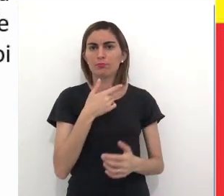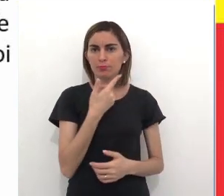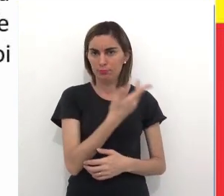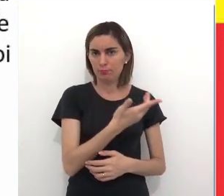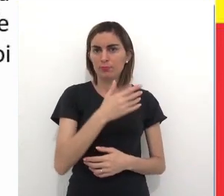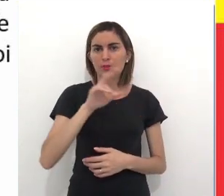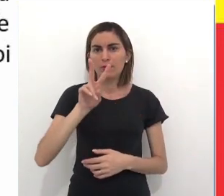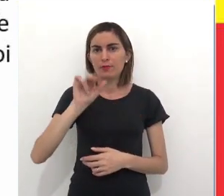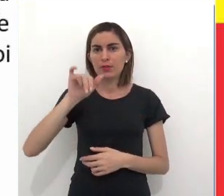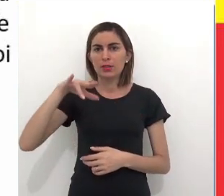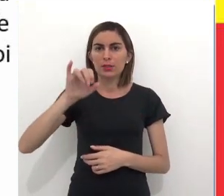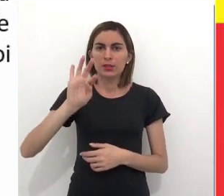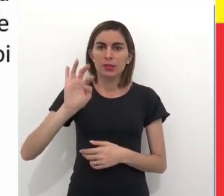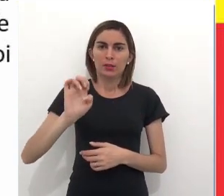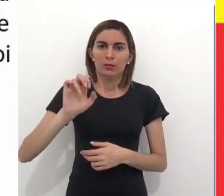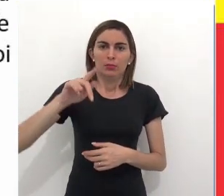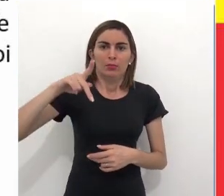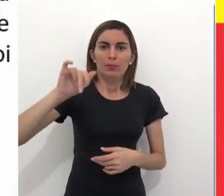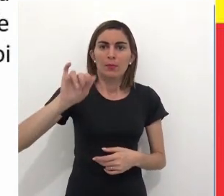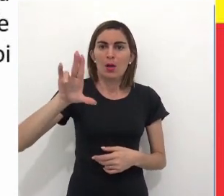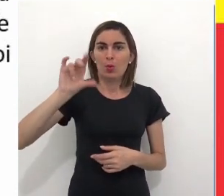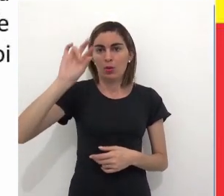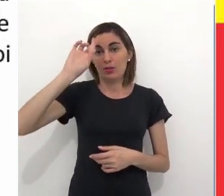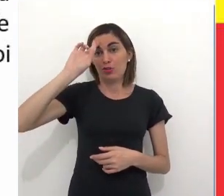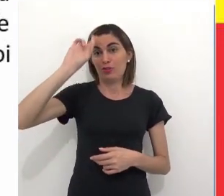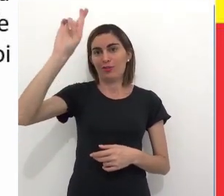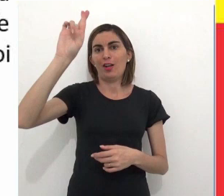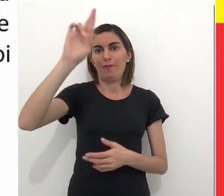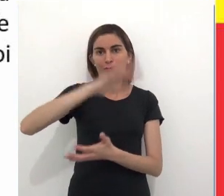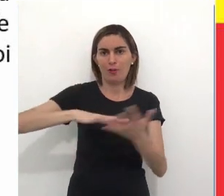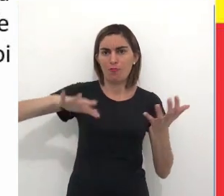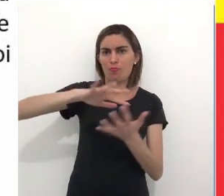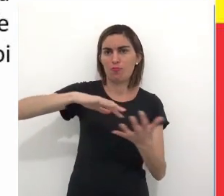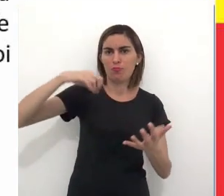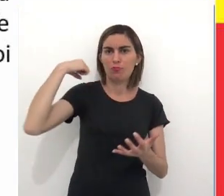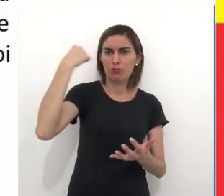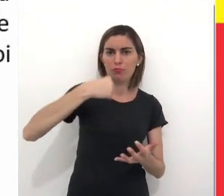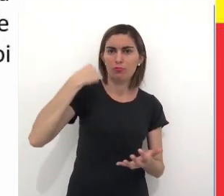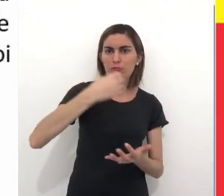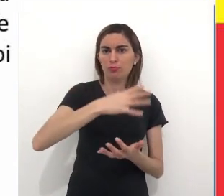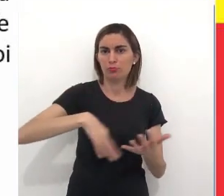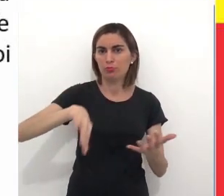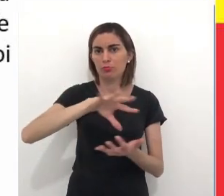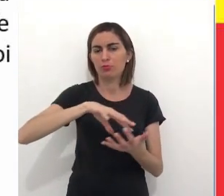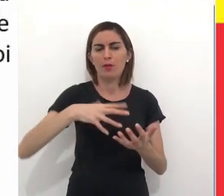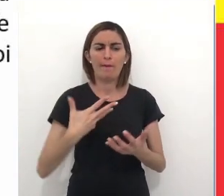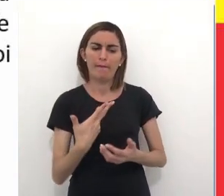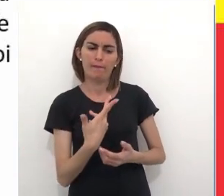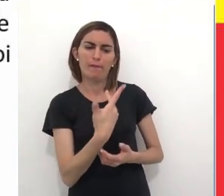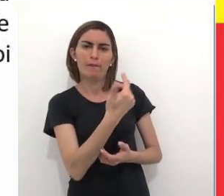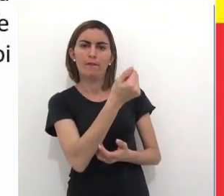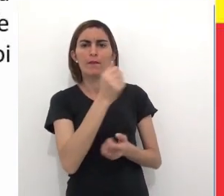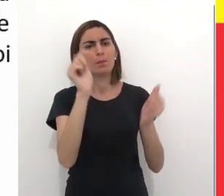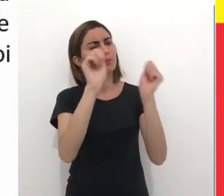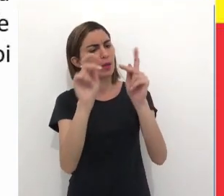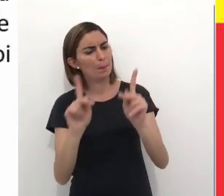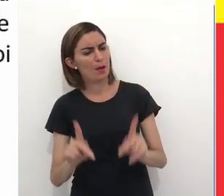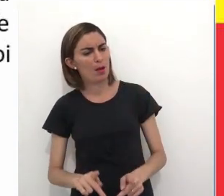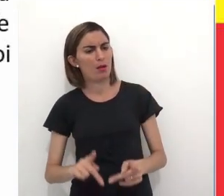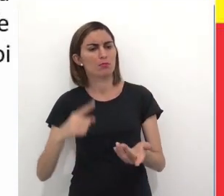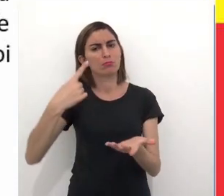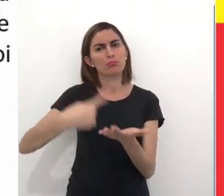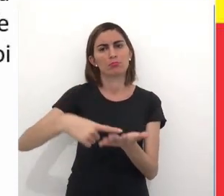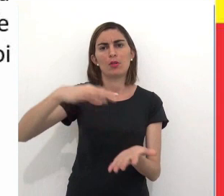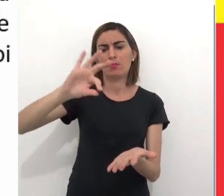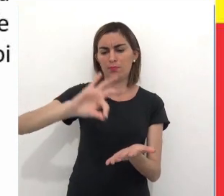com Vicente de Paula, chefe dos revoltosos, persuadindo-o a fazer a paz,